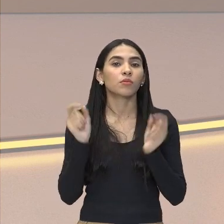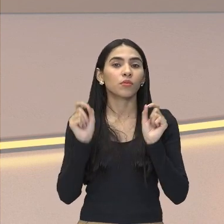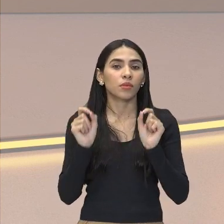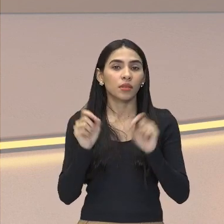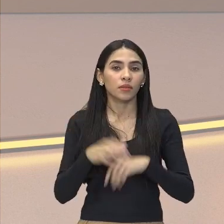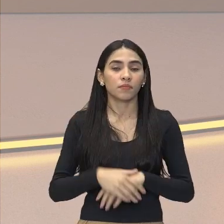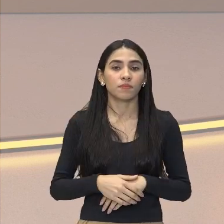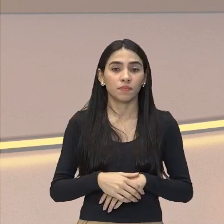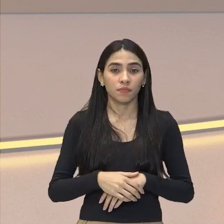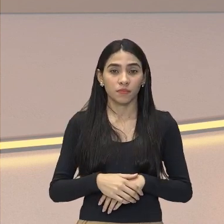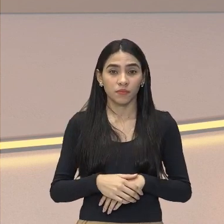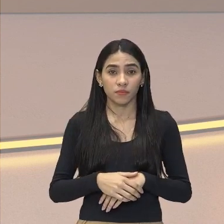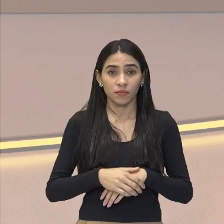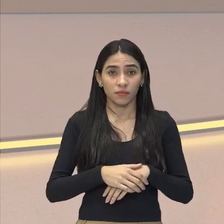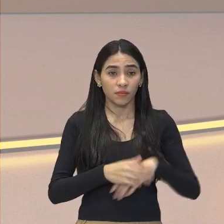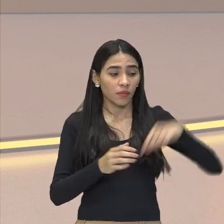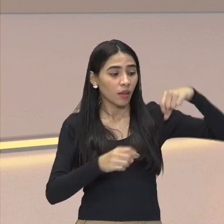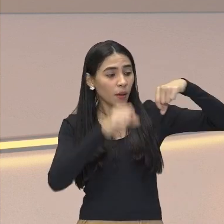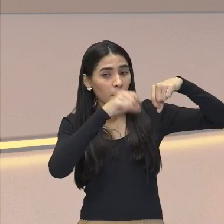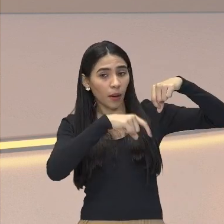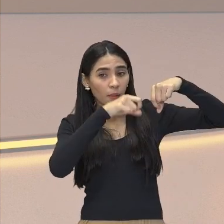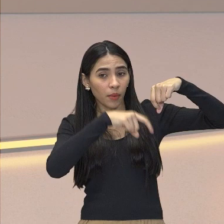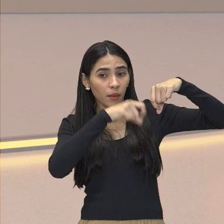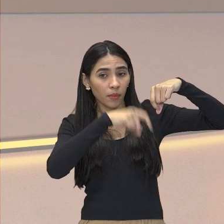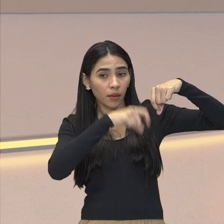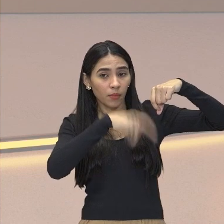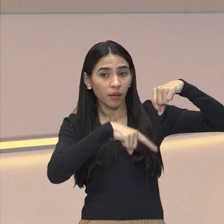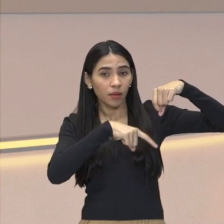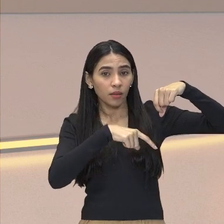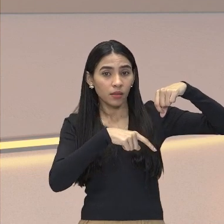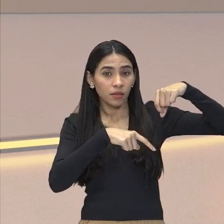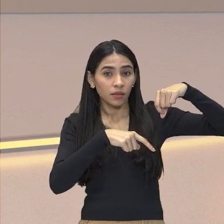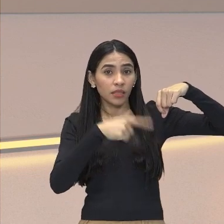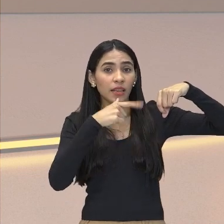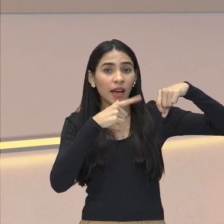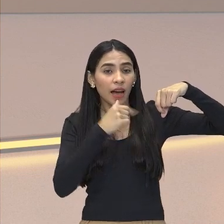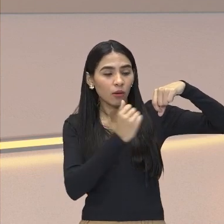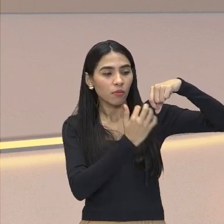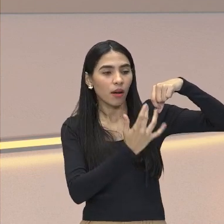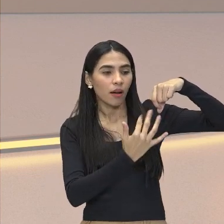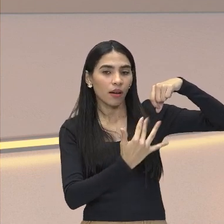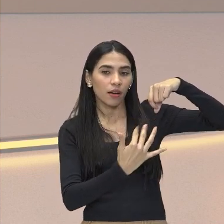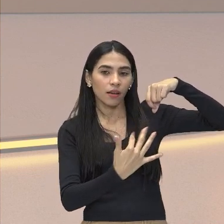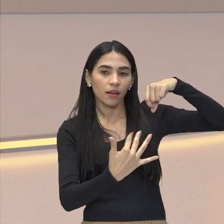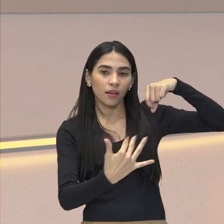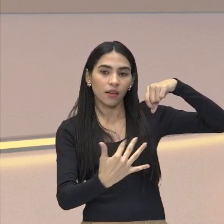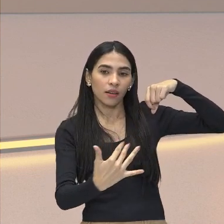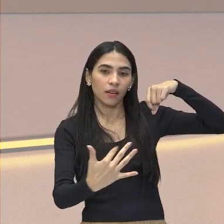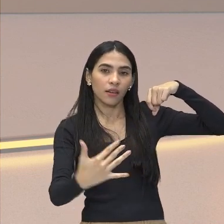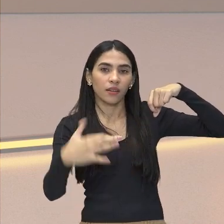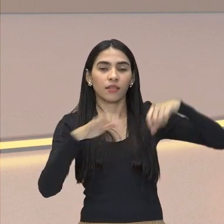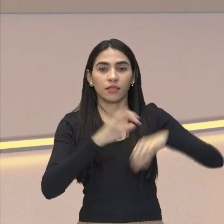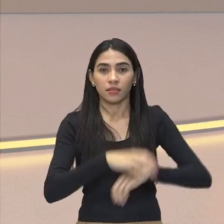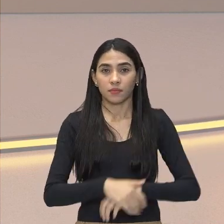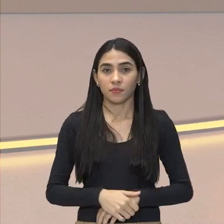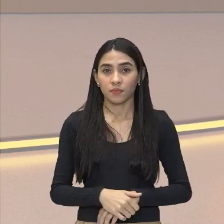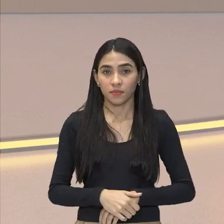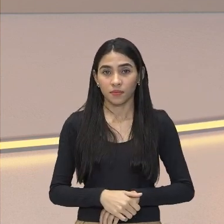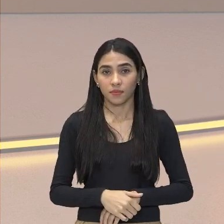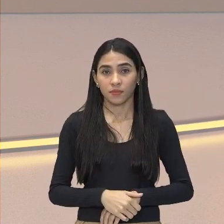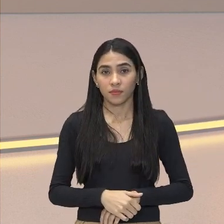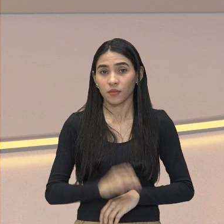Deixar continuar a torneira aberta lá e a água, esborrando a água aí, né, como a gente